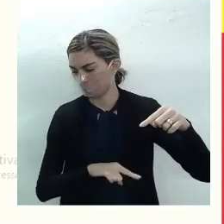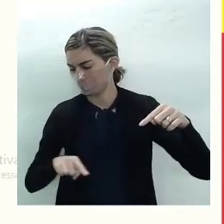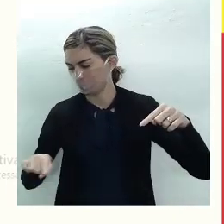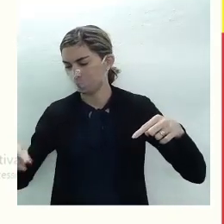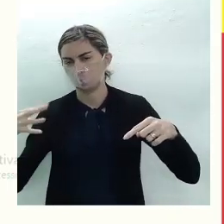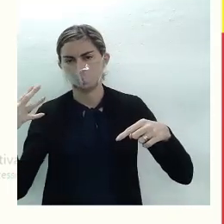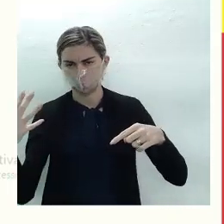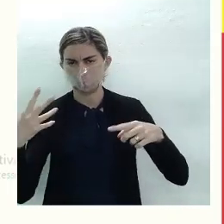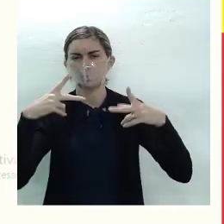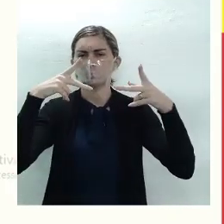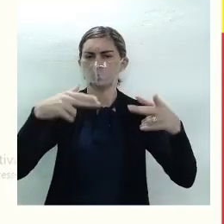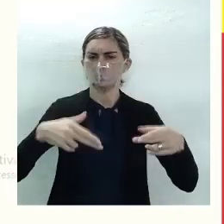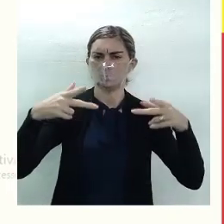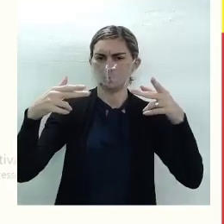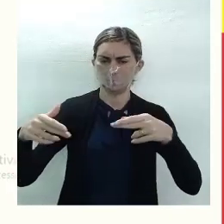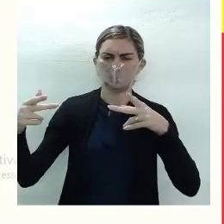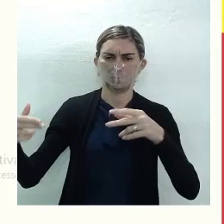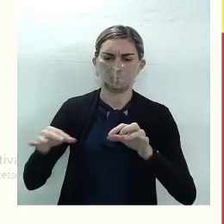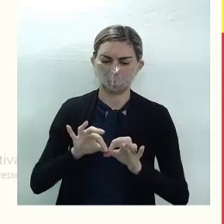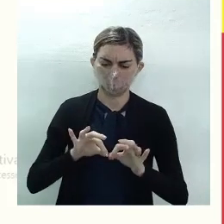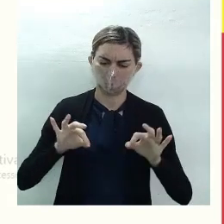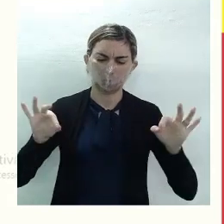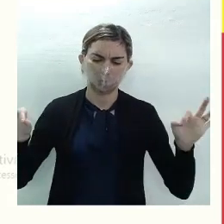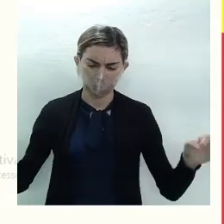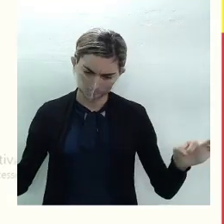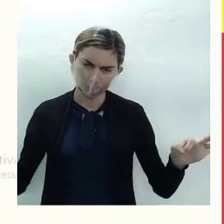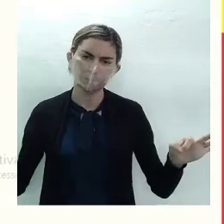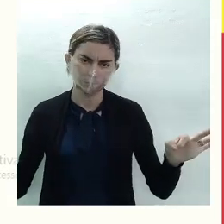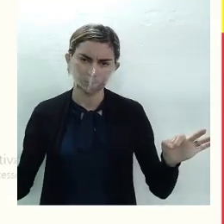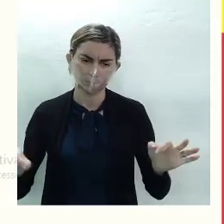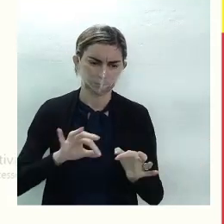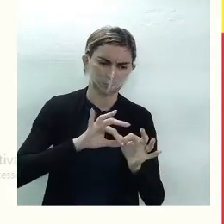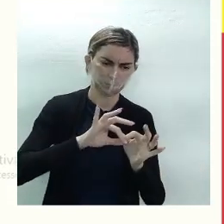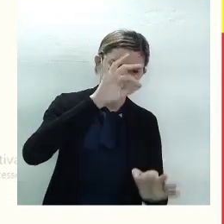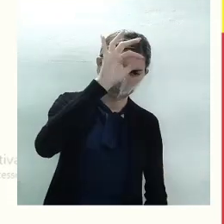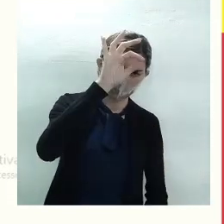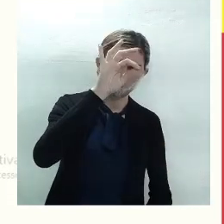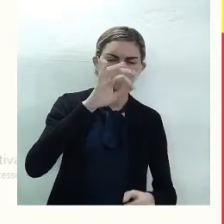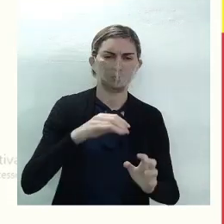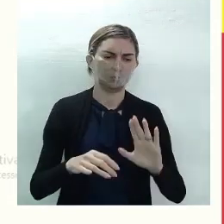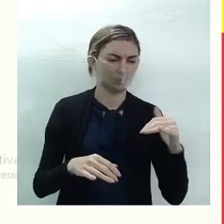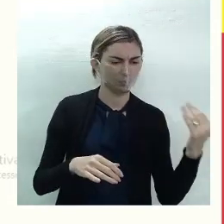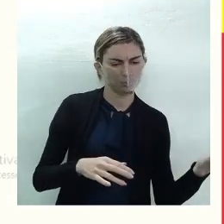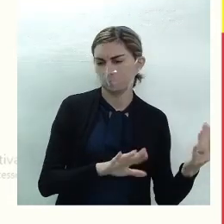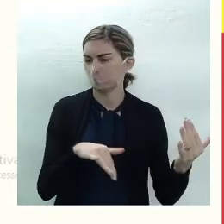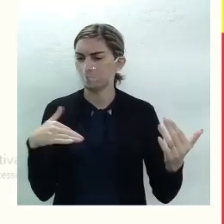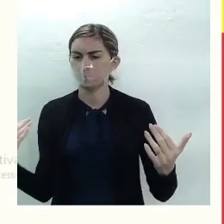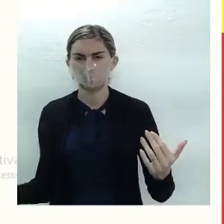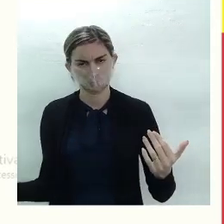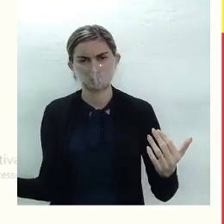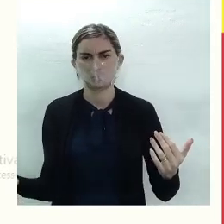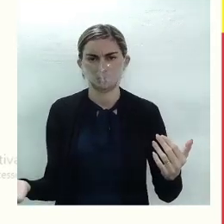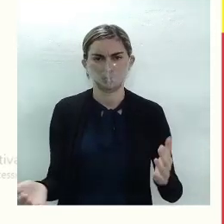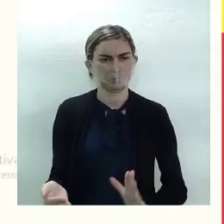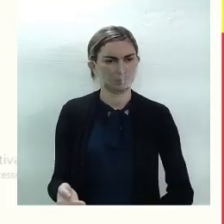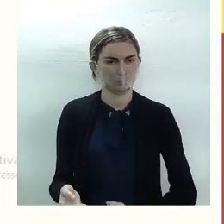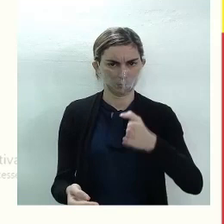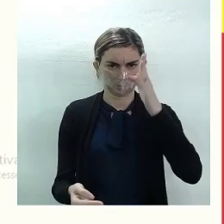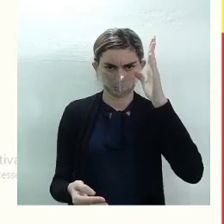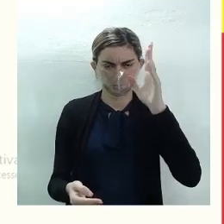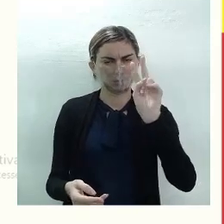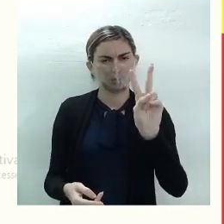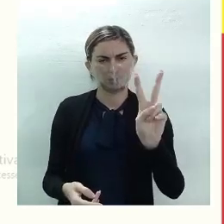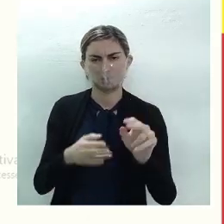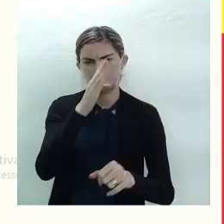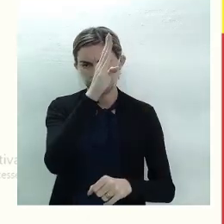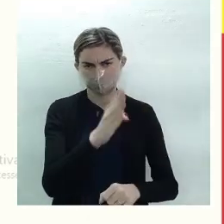mesmo sentido. Então, ó, comprimento é a distância, sentido à esquerda ou direita e direção vertical